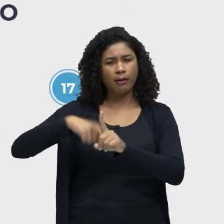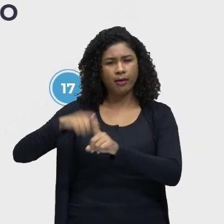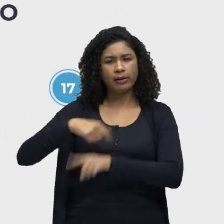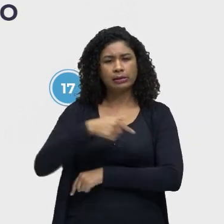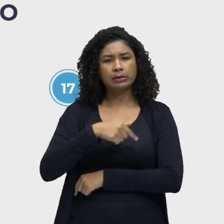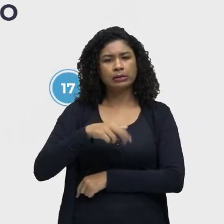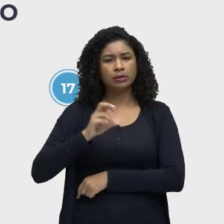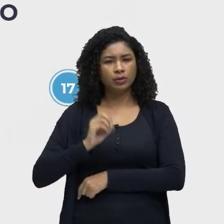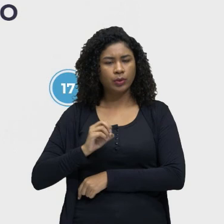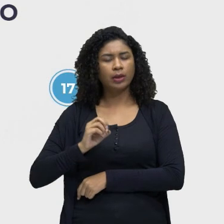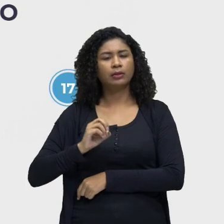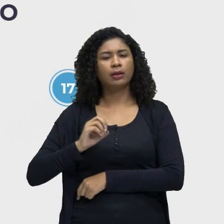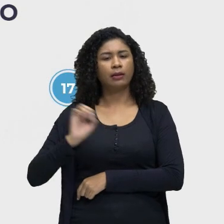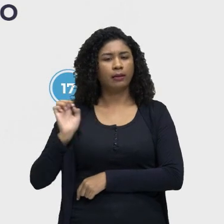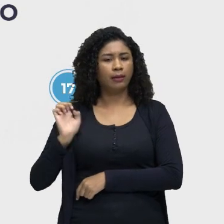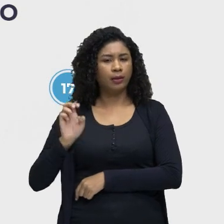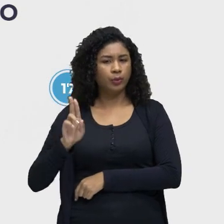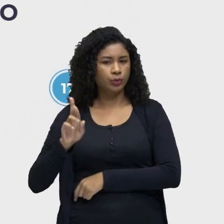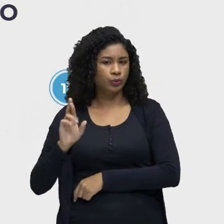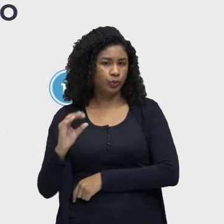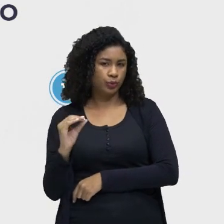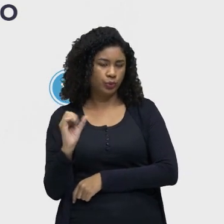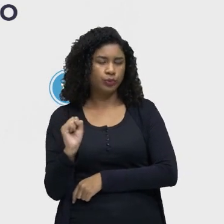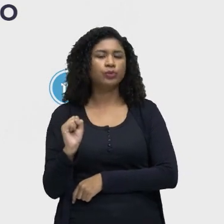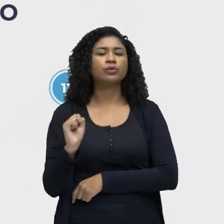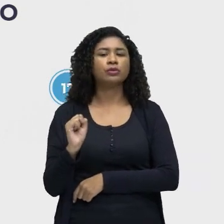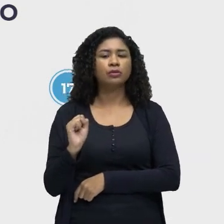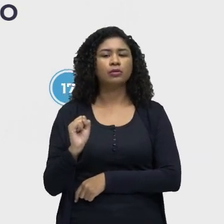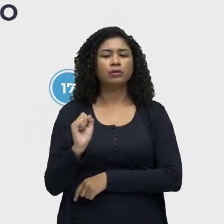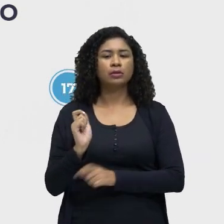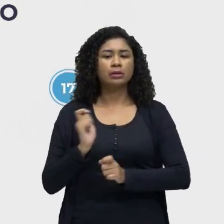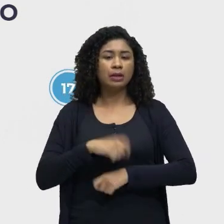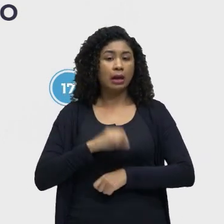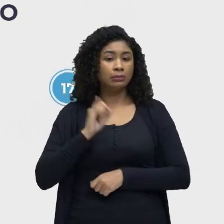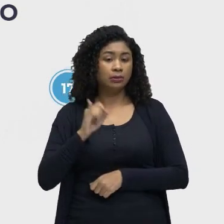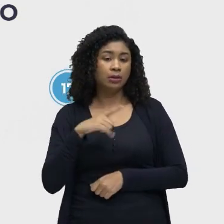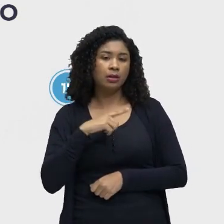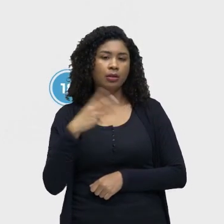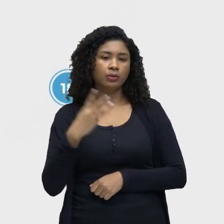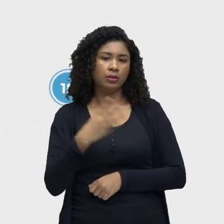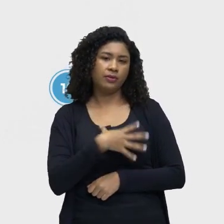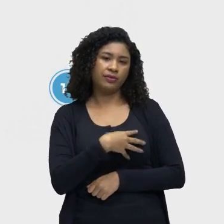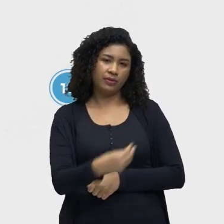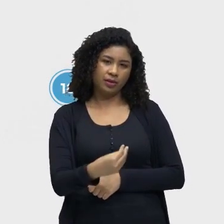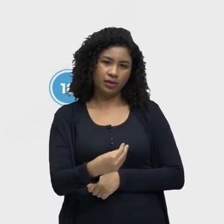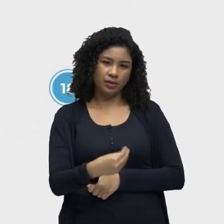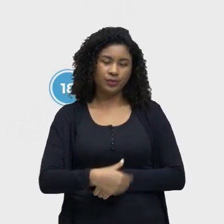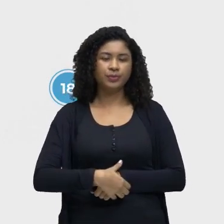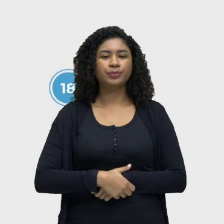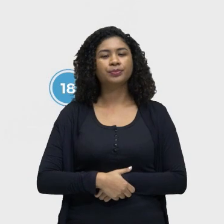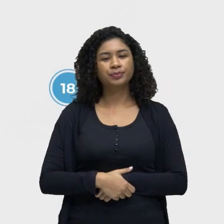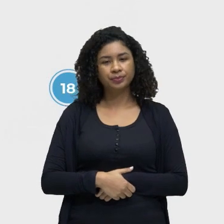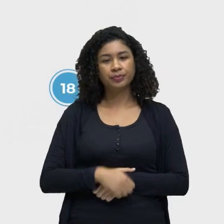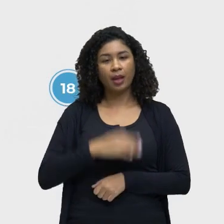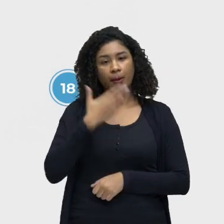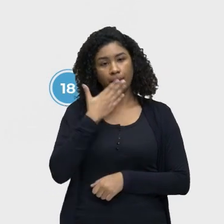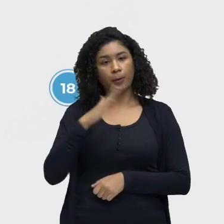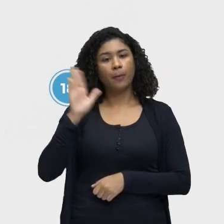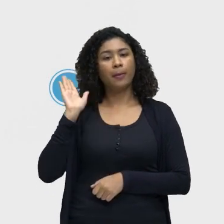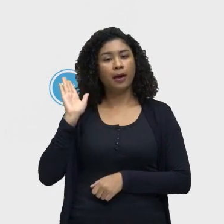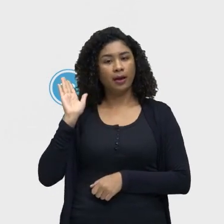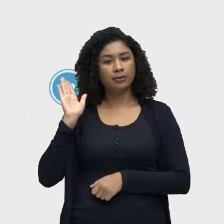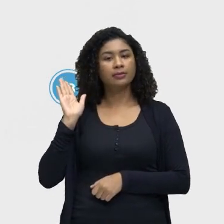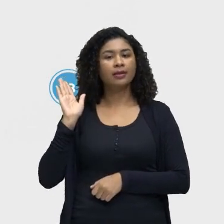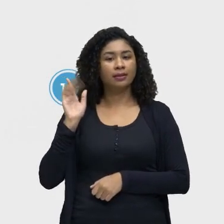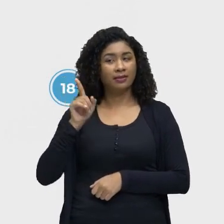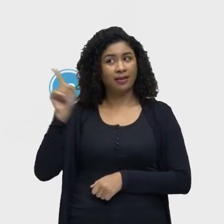receber cerca de R$ 2.050, cerca de 750 euros, se tiverem um terceiro filho. Isso foi a promessa do ministro,